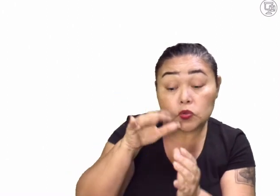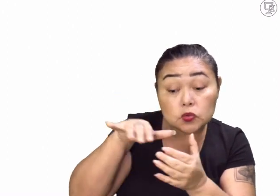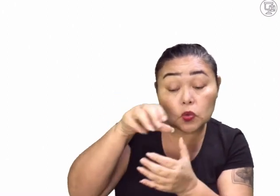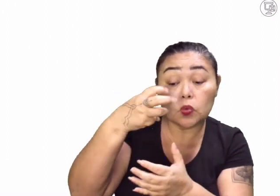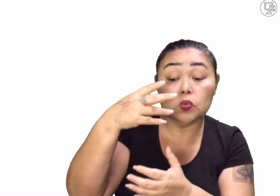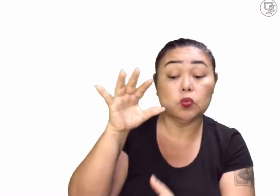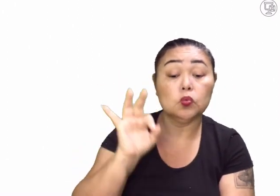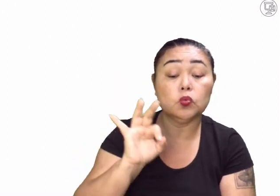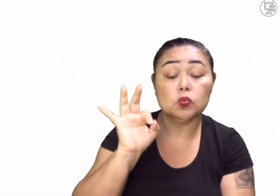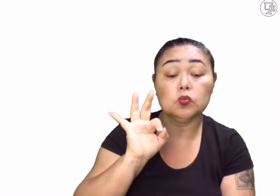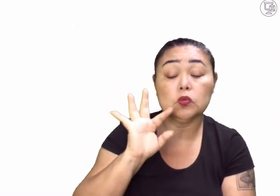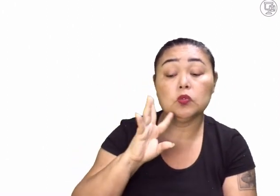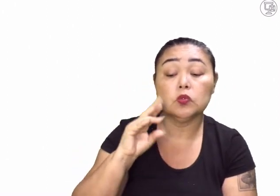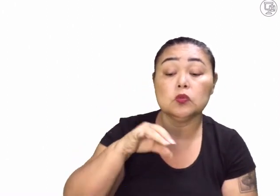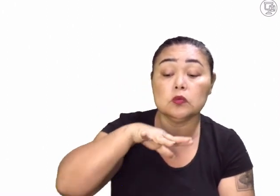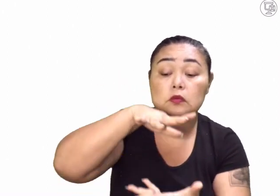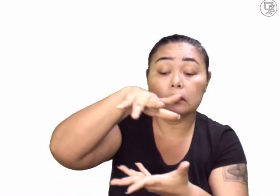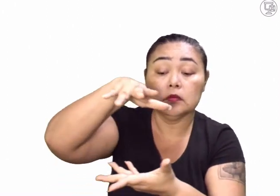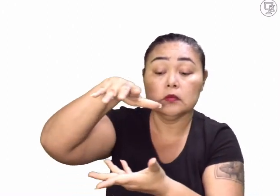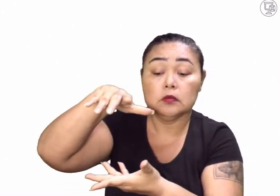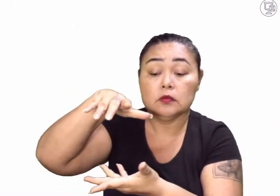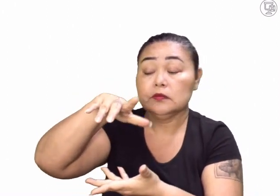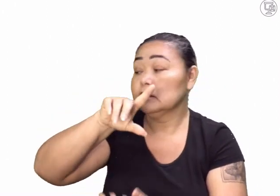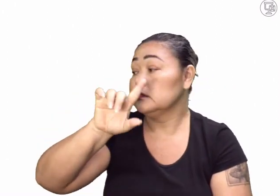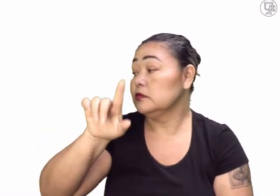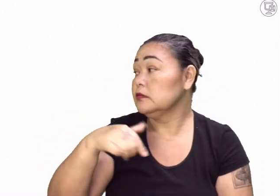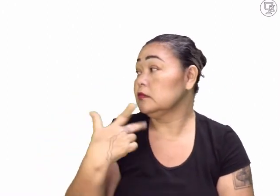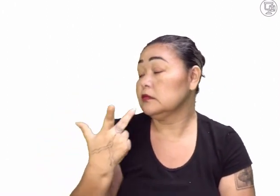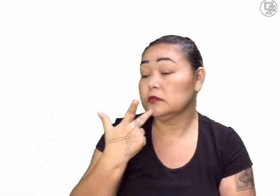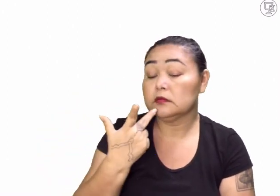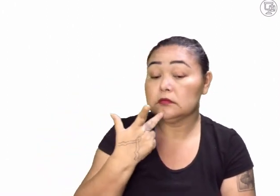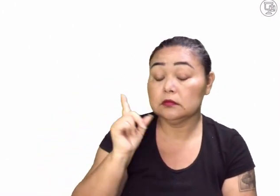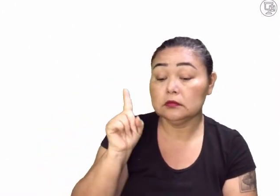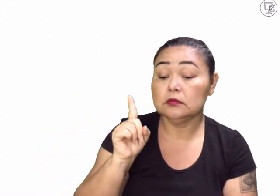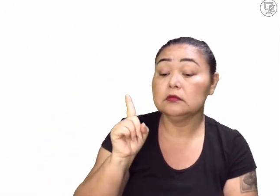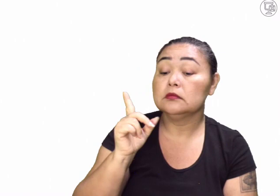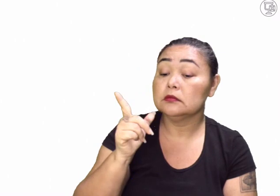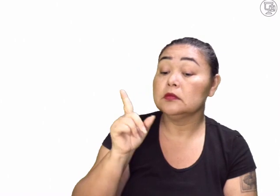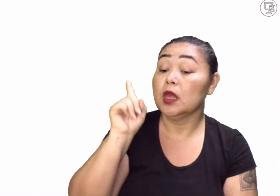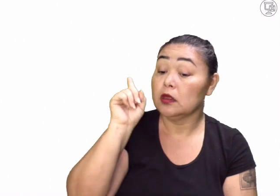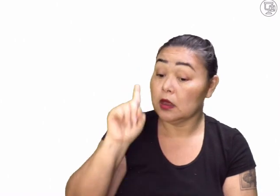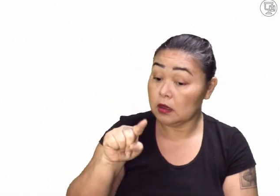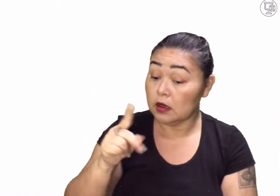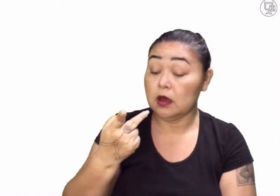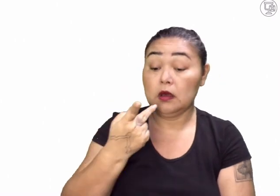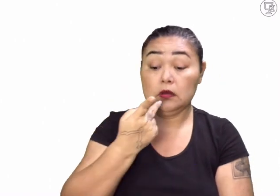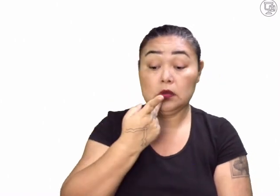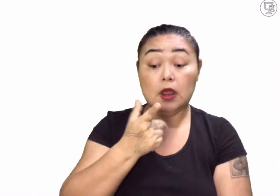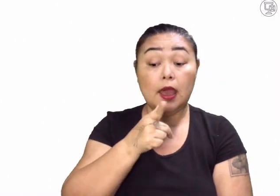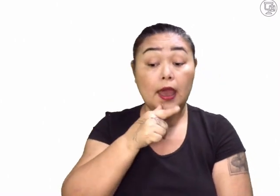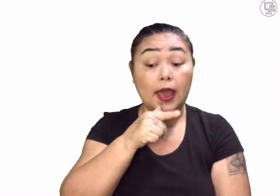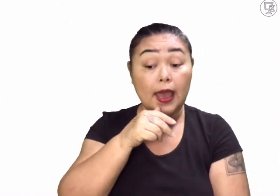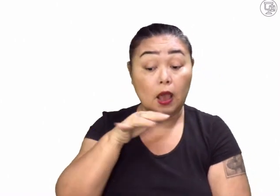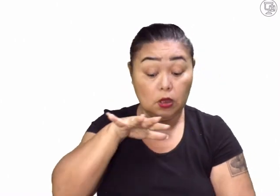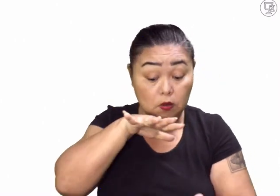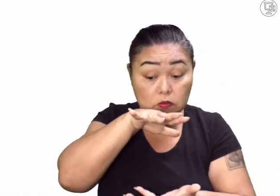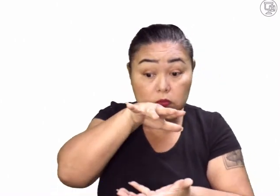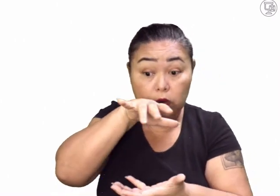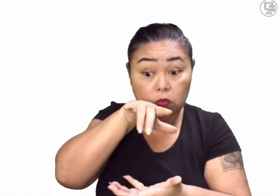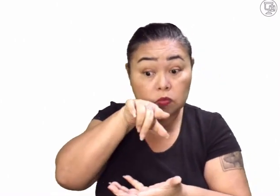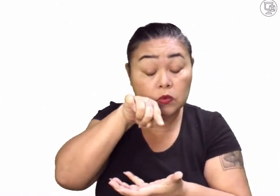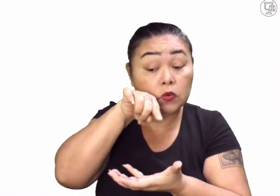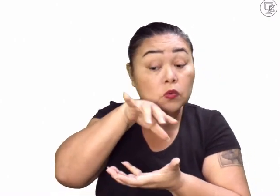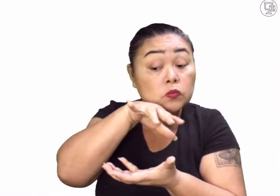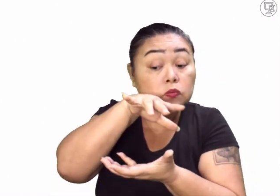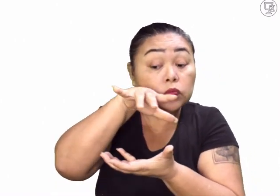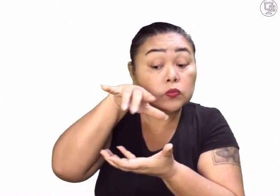de toda a água doce do planeta. E aí, professor Jorge, a gente está falando da água a nível mundial, né? Mundial. Tá? Nós estamos falando